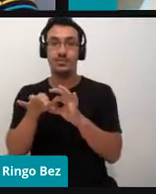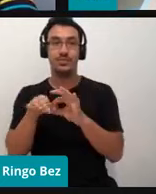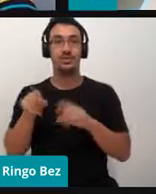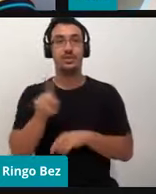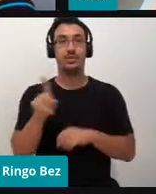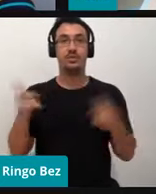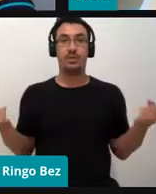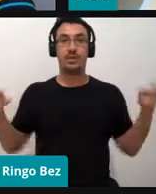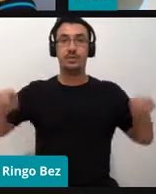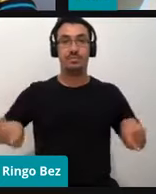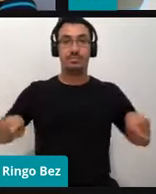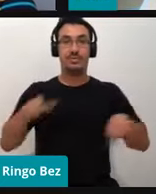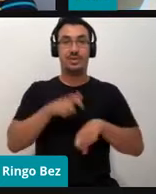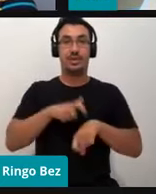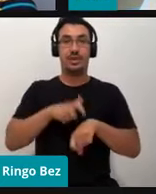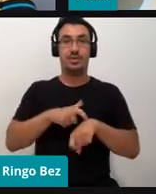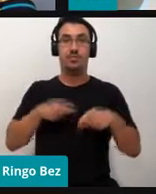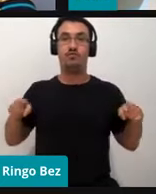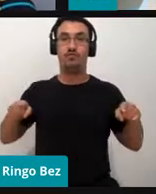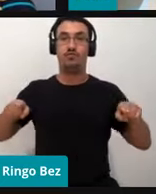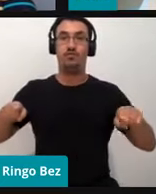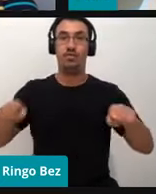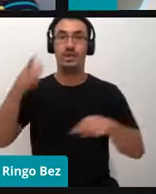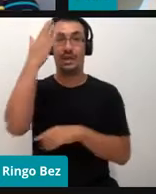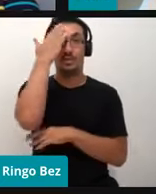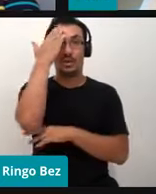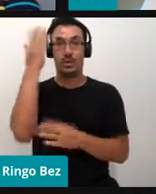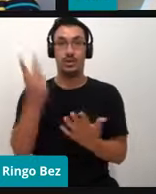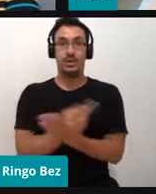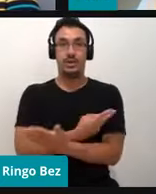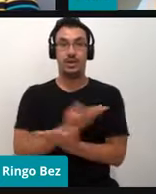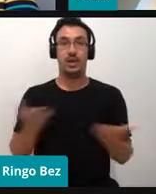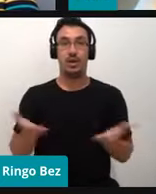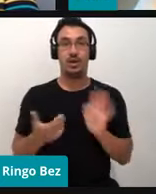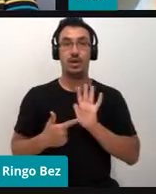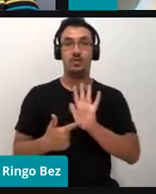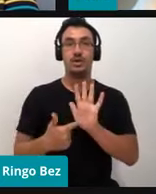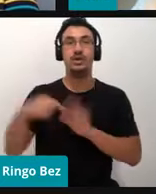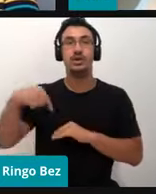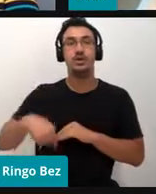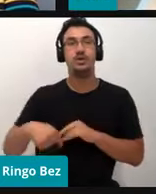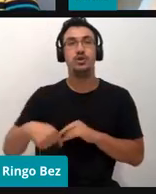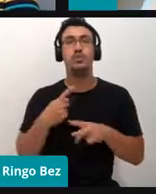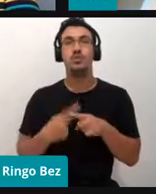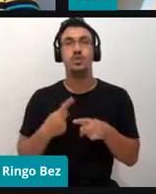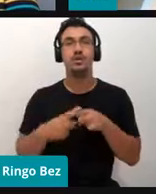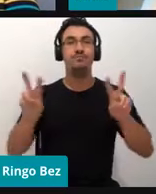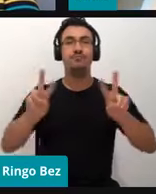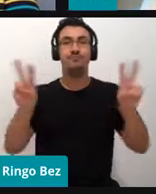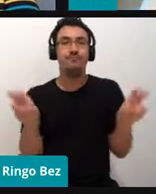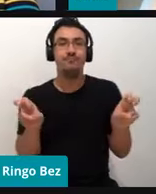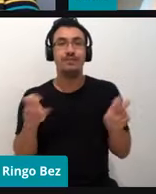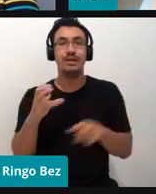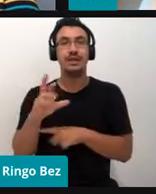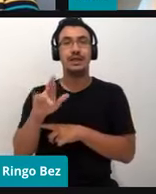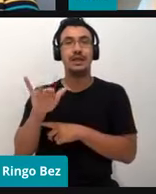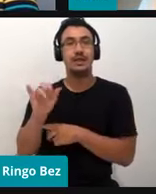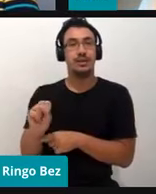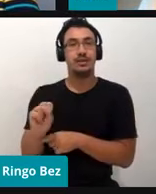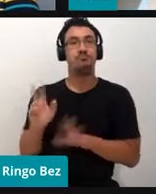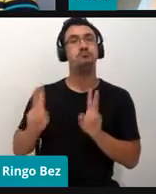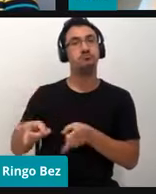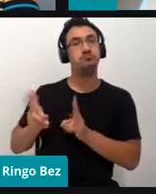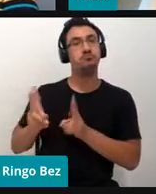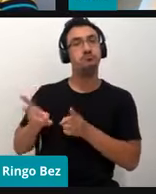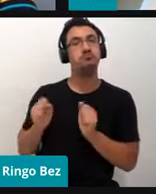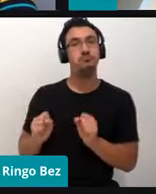ao mesmo tempo, e o que nós vamos demonstrar aqui é que talvez os motivos dessas crises sejam os mesmos, né?